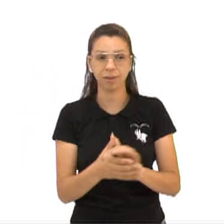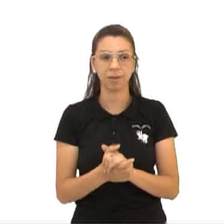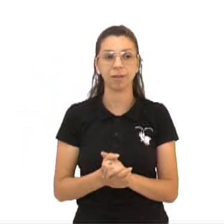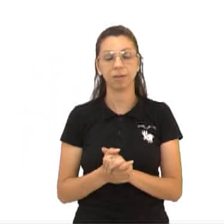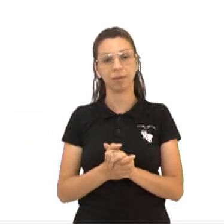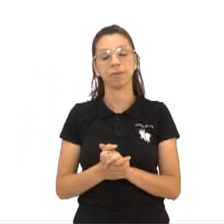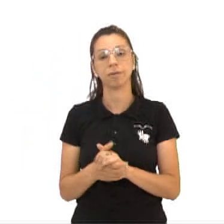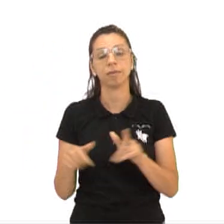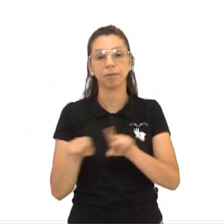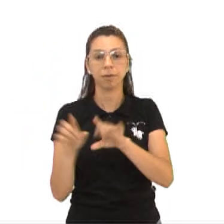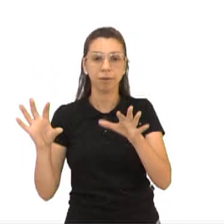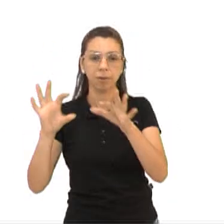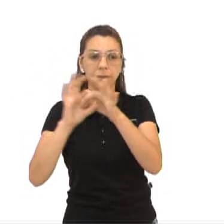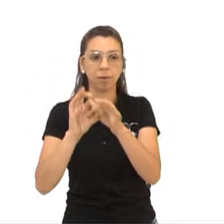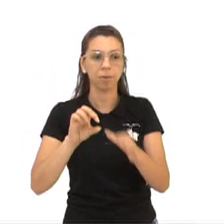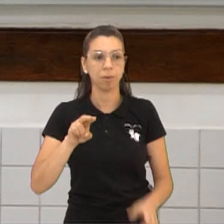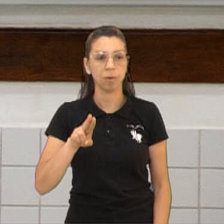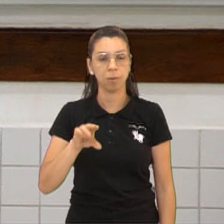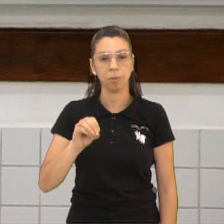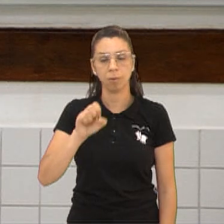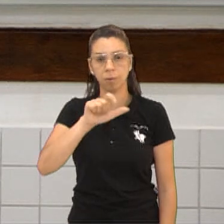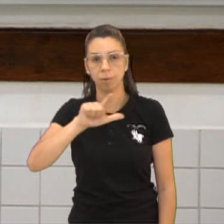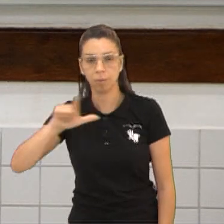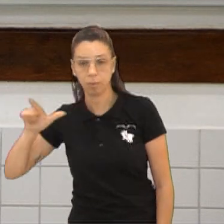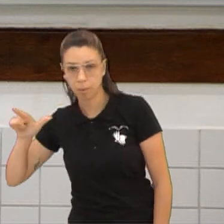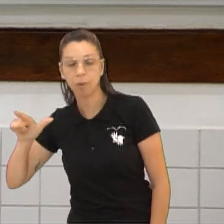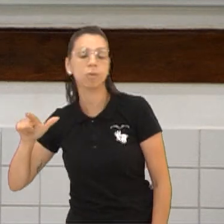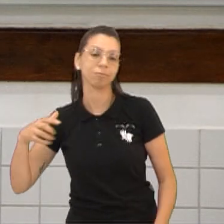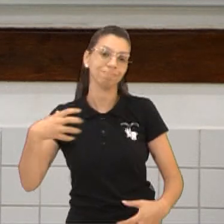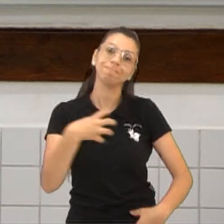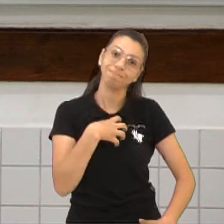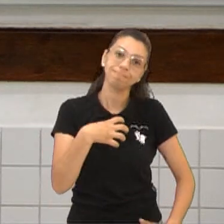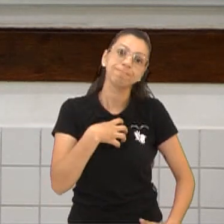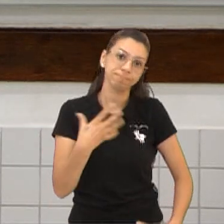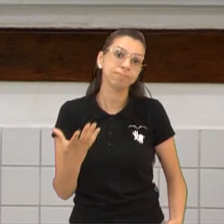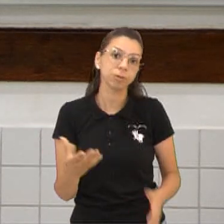Copérnicos e veiculado no UOL Notícias e que a gente sentiu na pele.